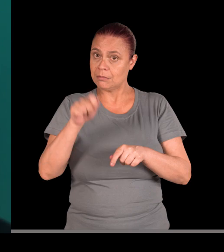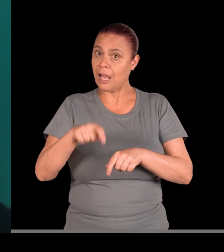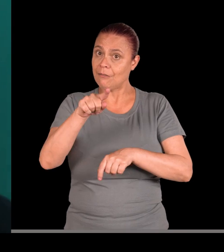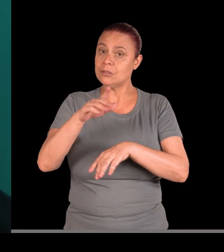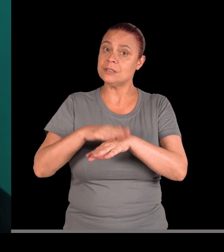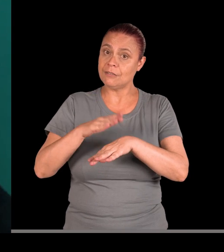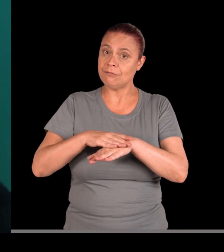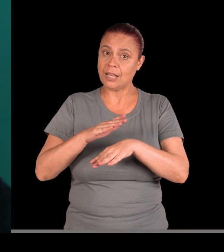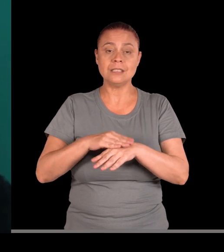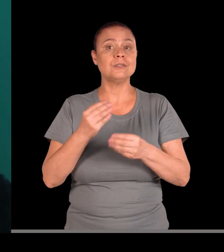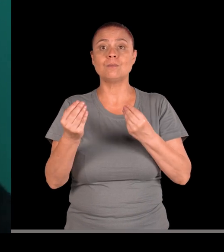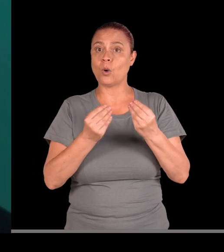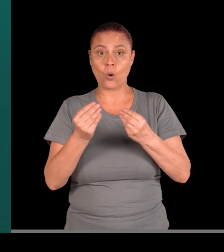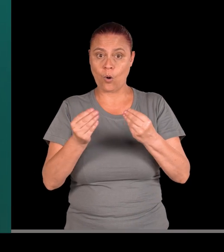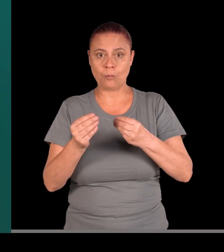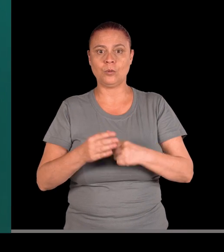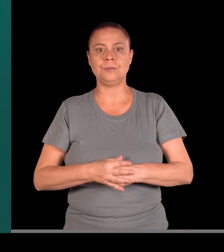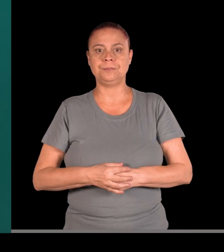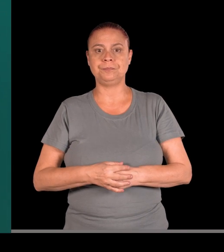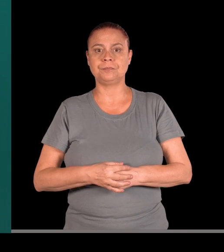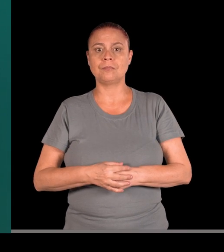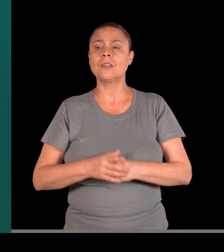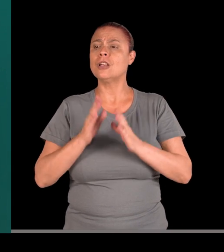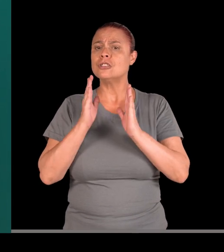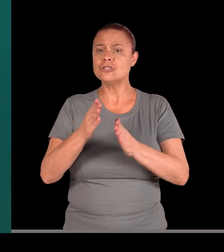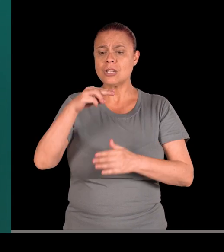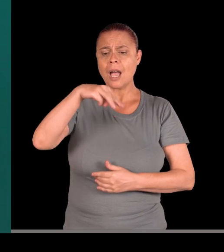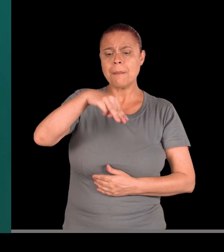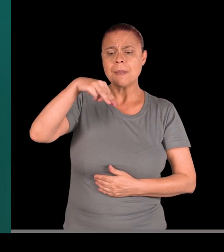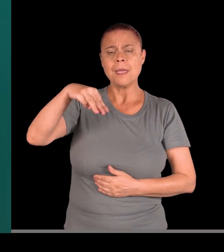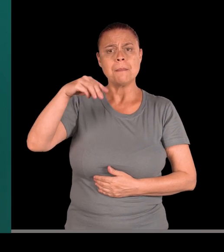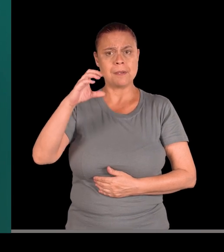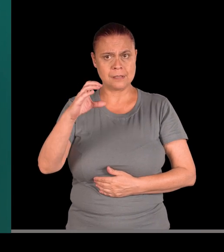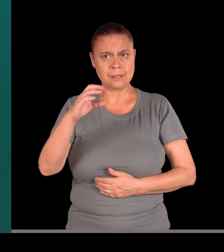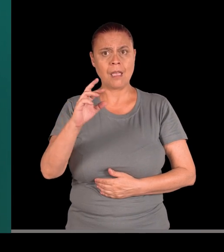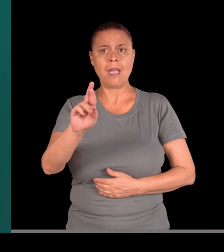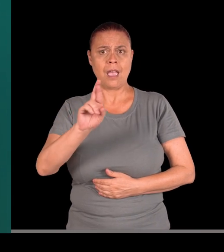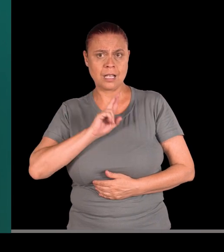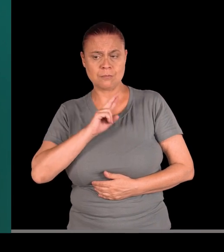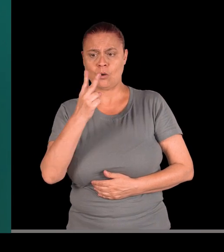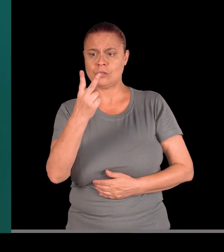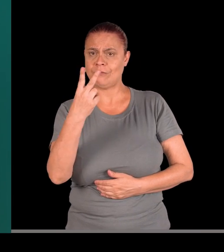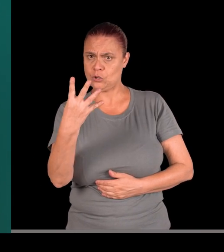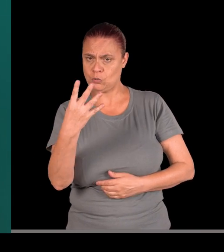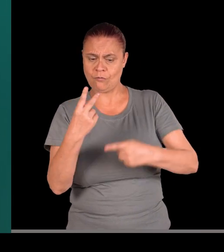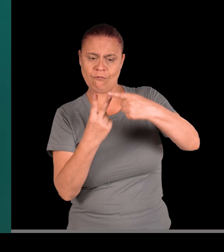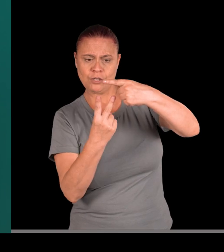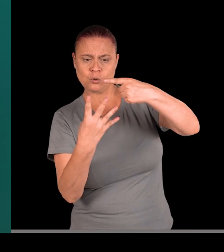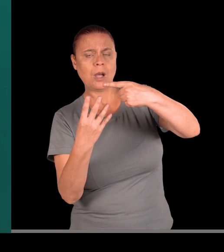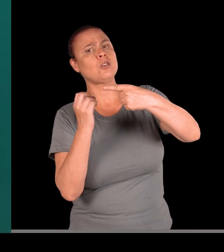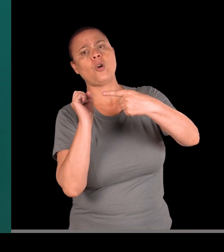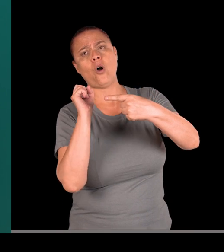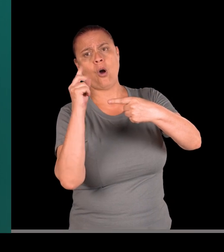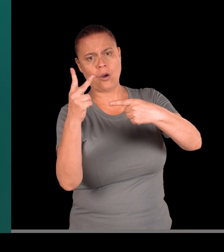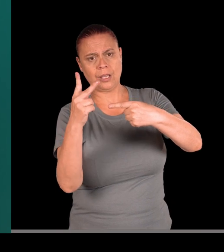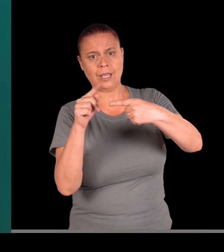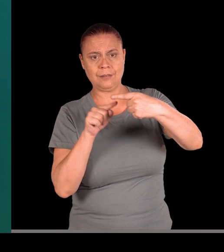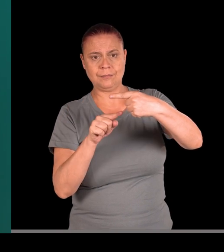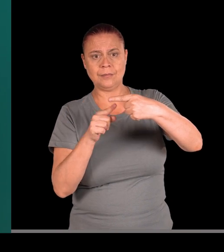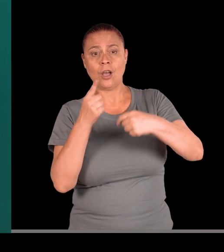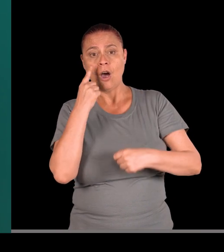fração equivalente é fazer o seguinte. Encontramos aqui o mínimo múltiplo comum. Ok. E